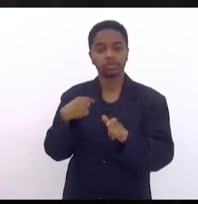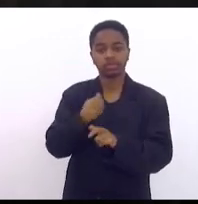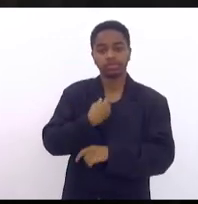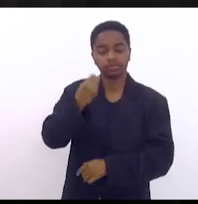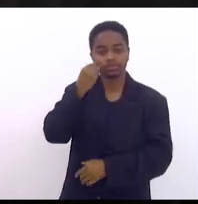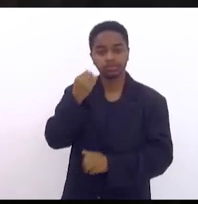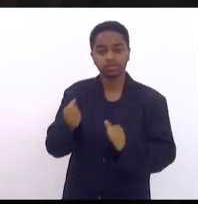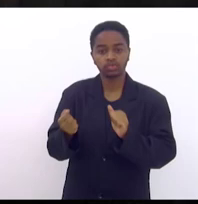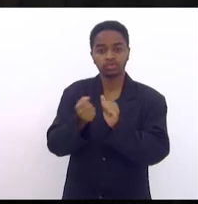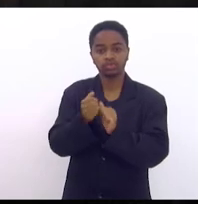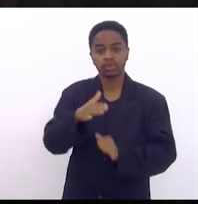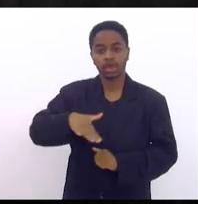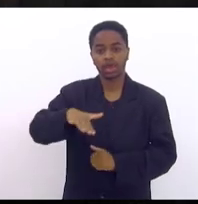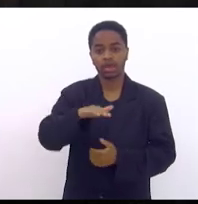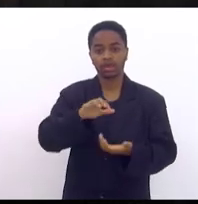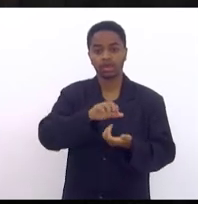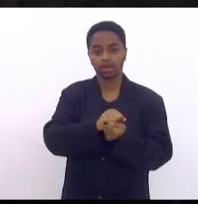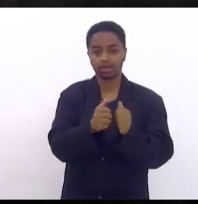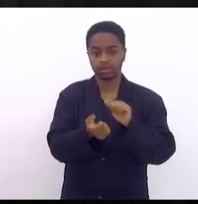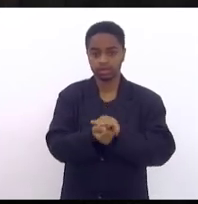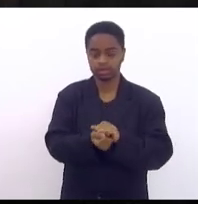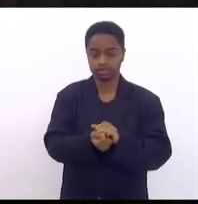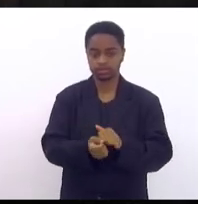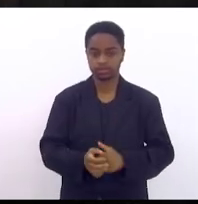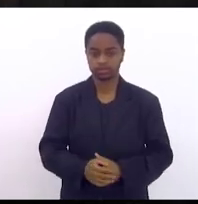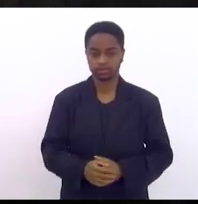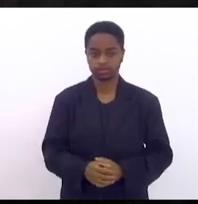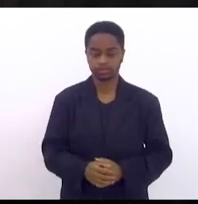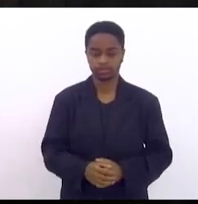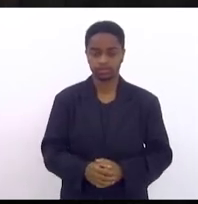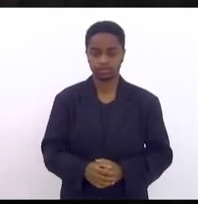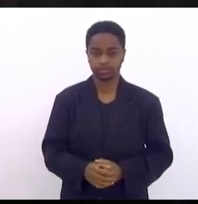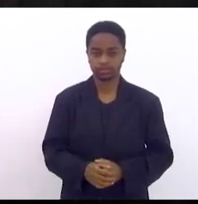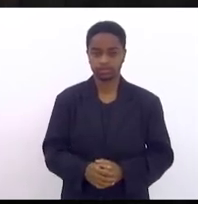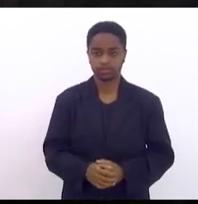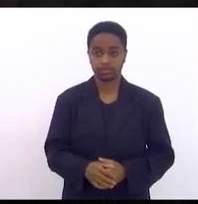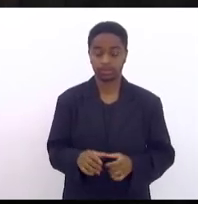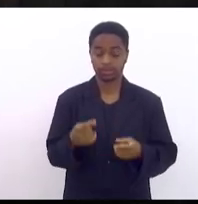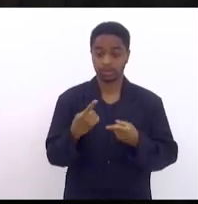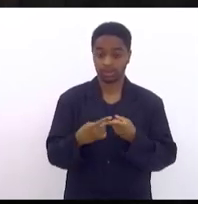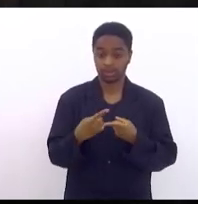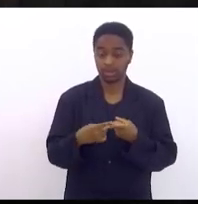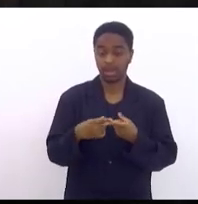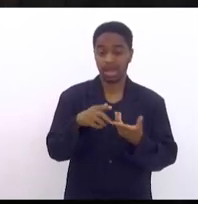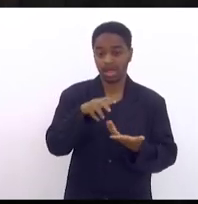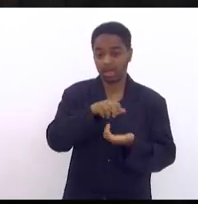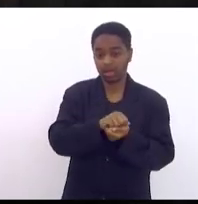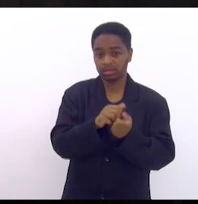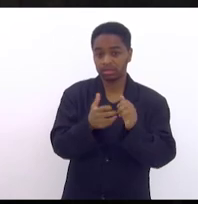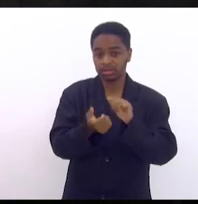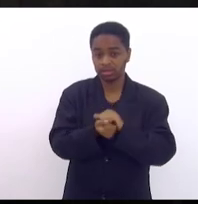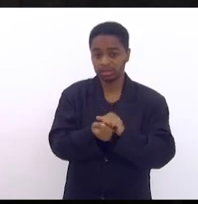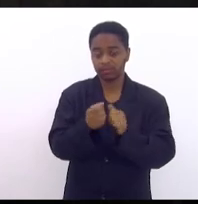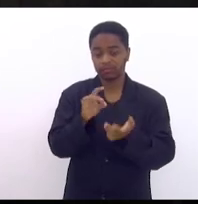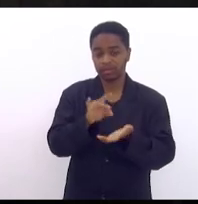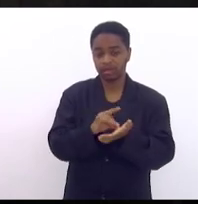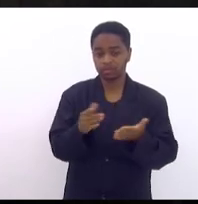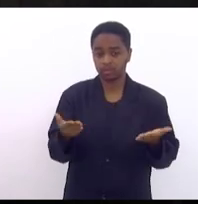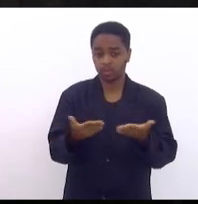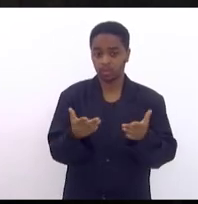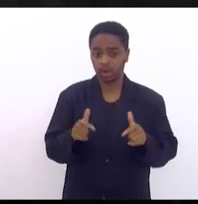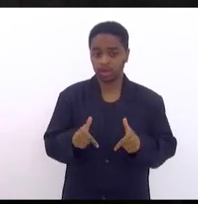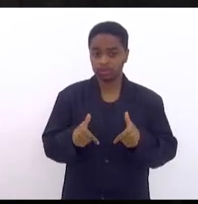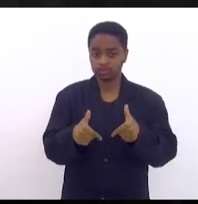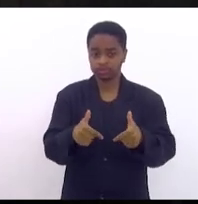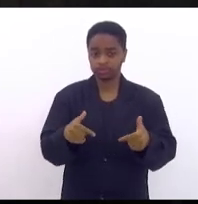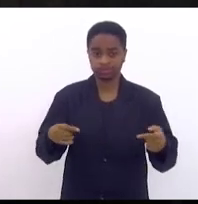buscando junto com o ramo do artesanato. Você sabe, presidente, que o artesanato é uma atividade hoje, segundo dados